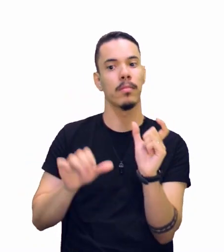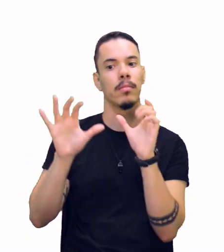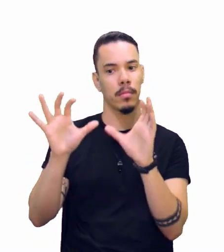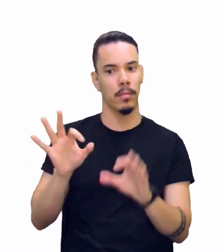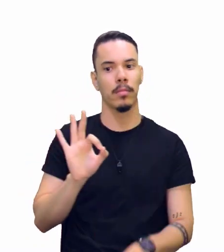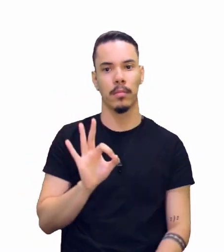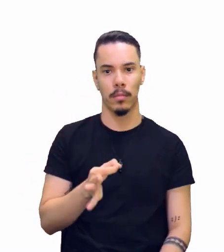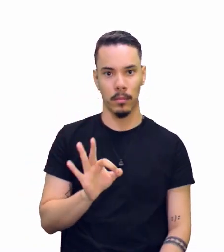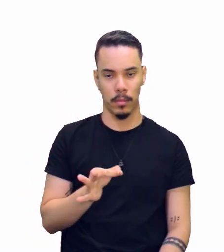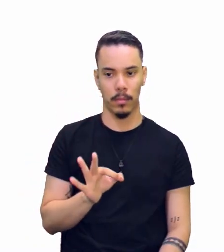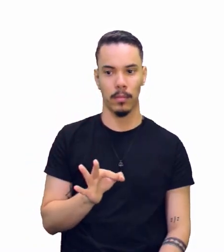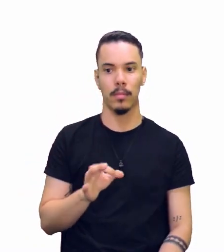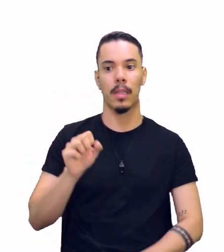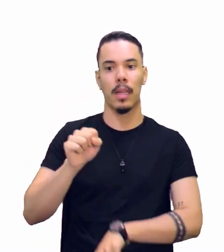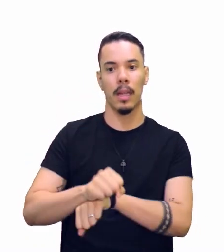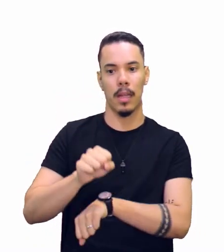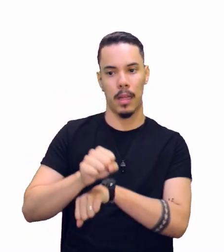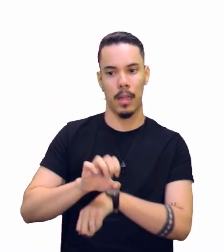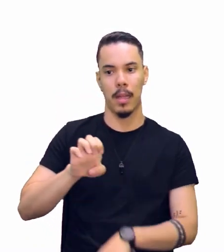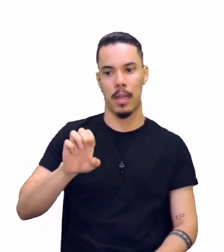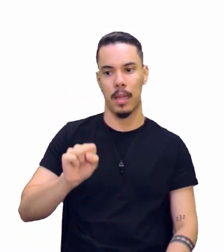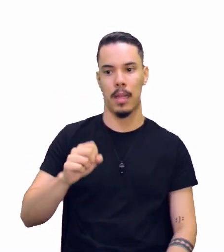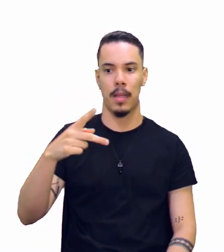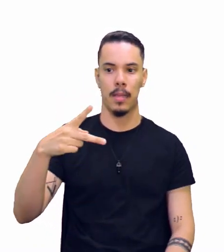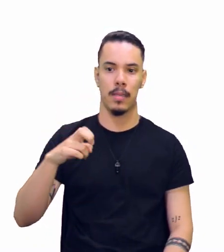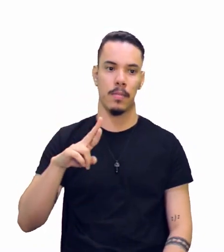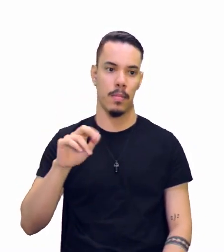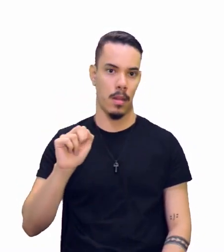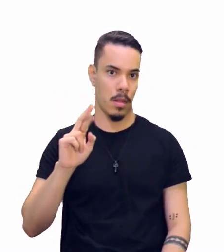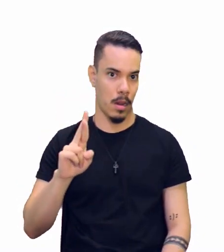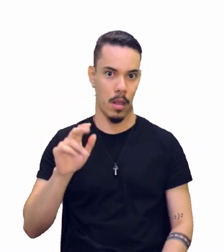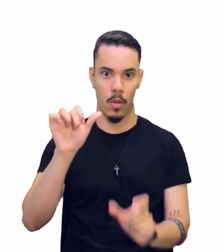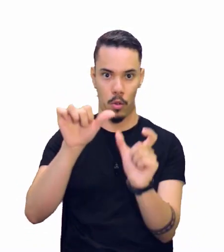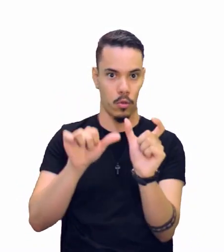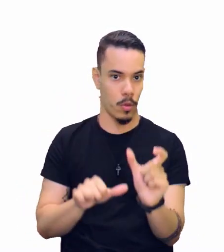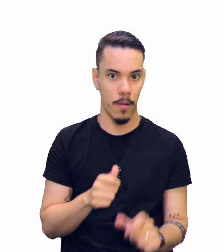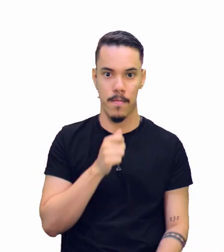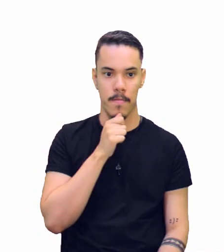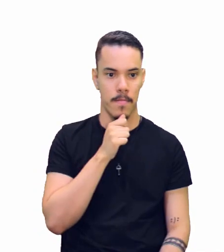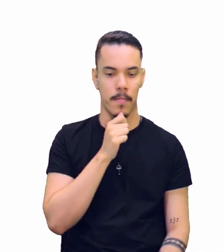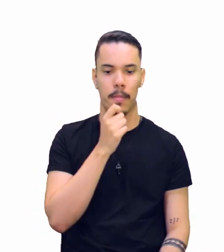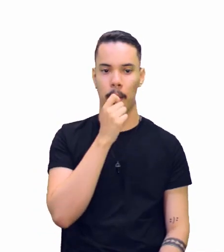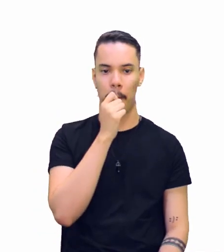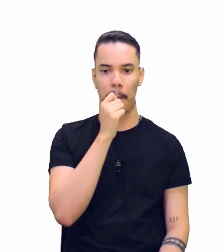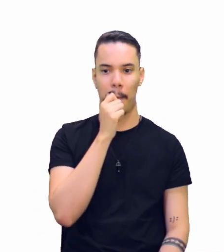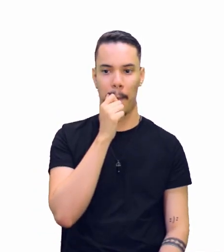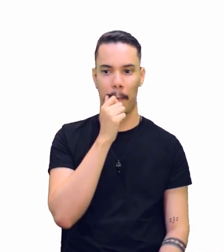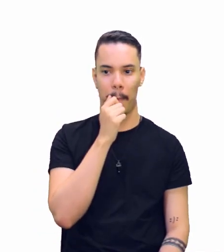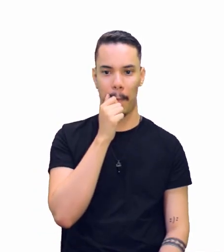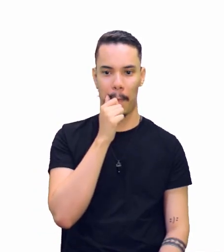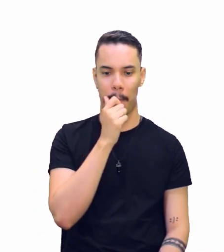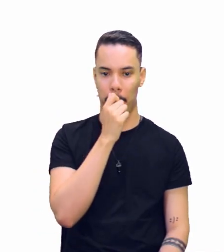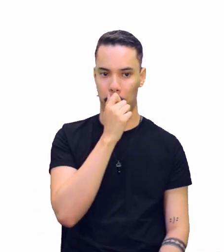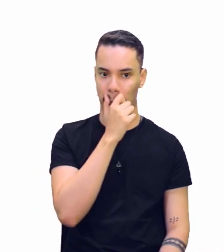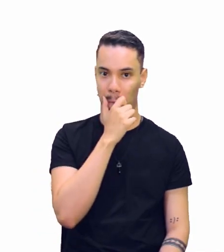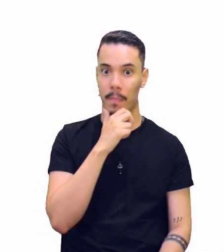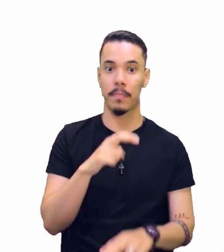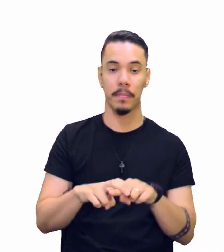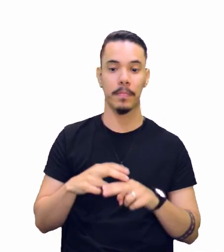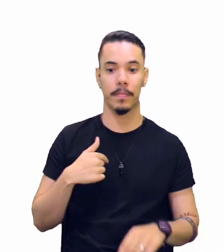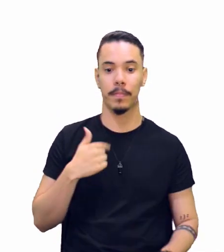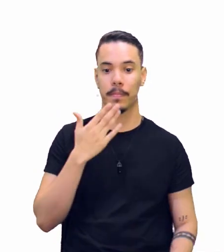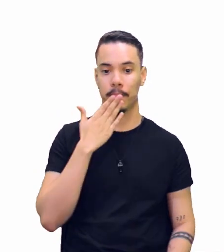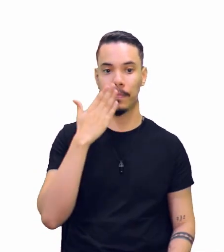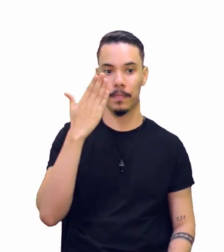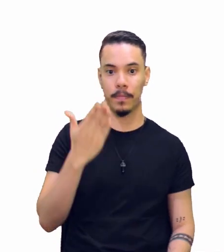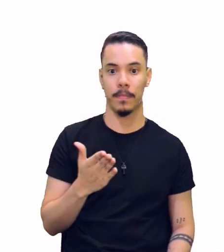mesmo, ó. Esperar, não está conjugado. Ask está conjugado, mas eu vou pedir